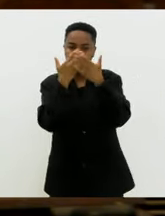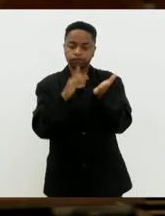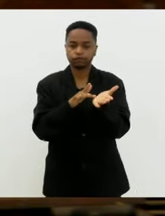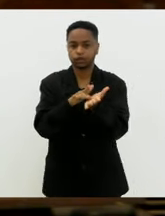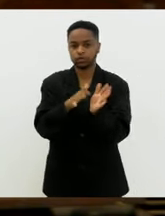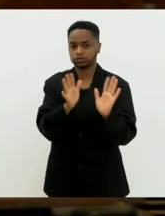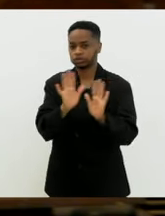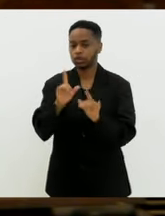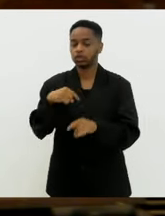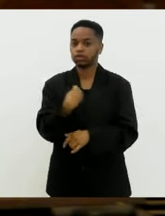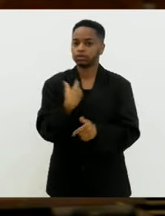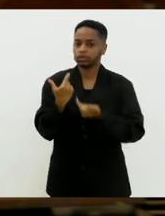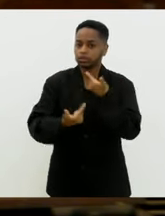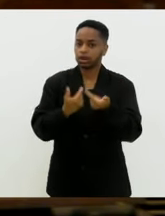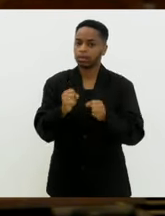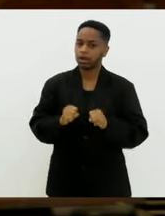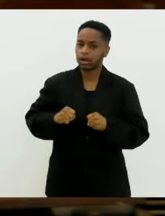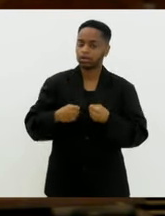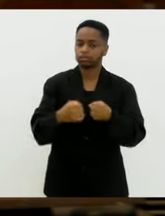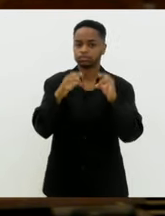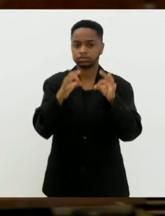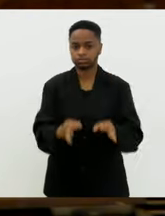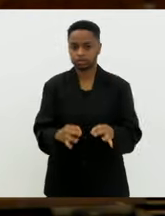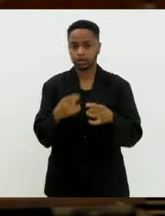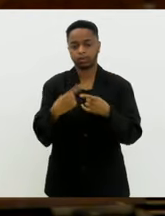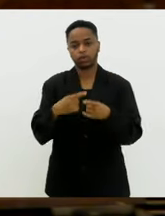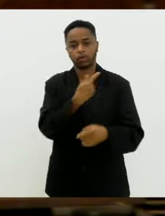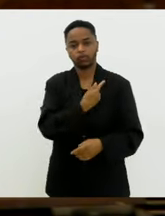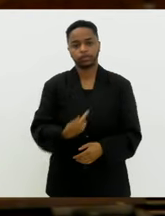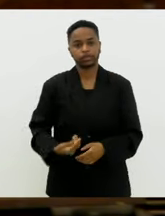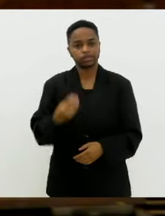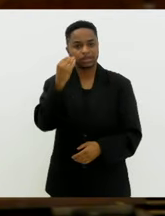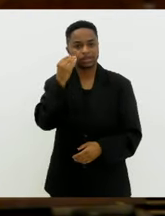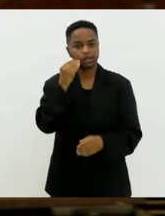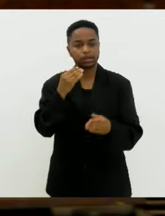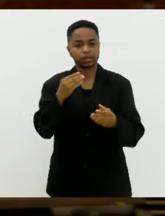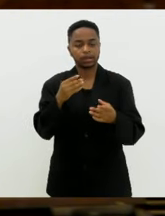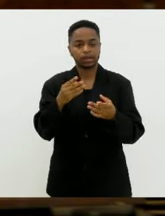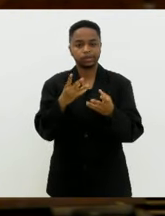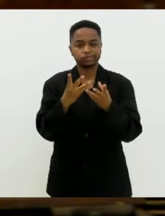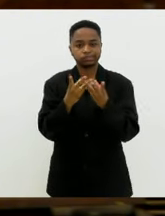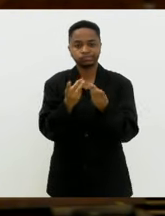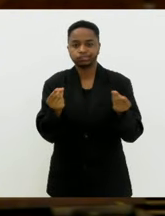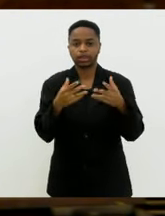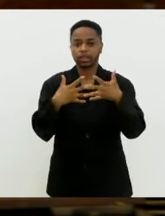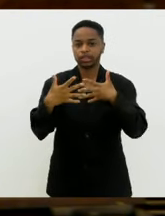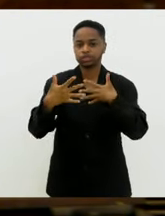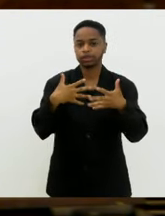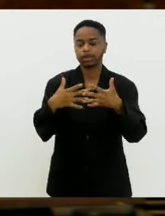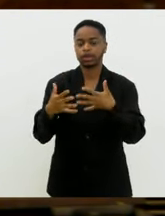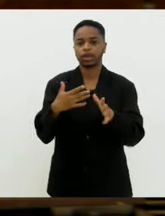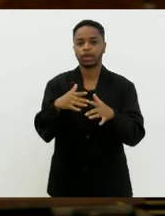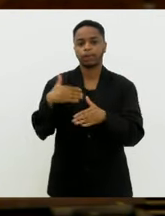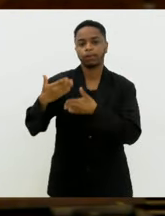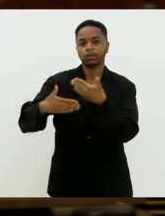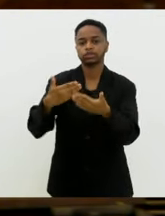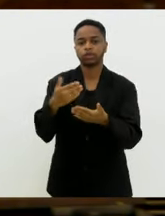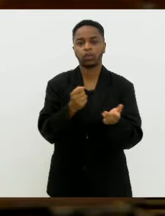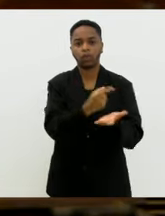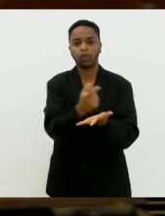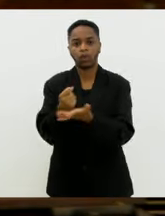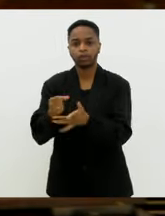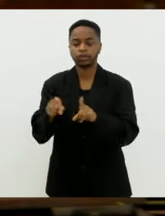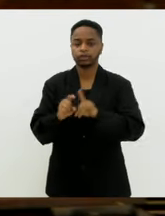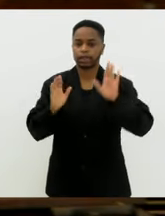vai ter trabalho rigoroso. O governador quer acabar com a transparência nos processos de compras, de licitação do governo